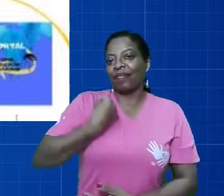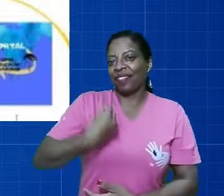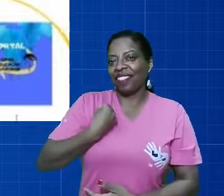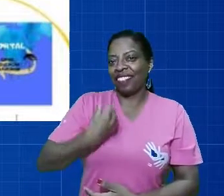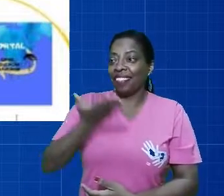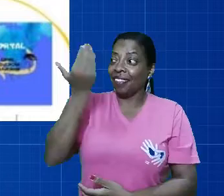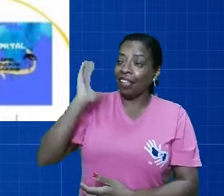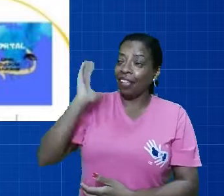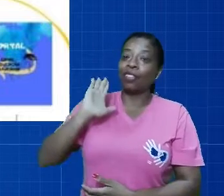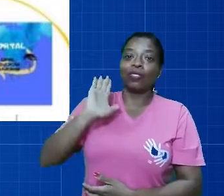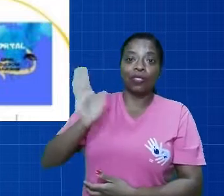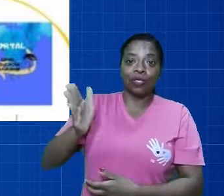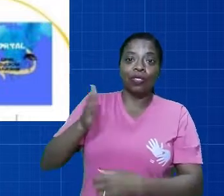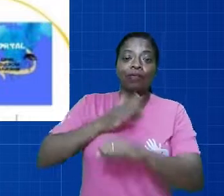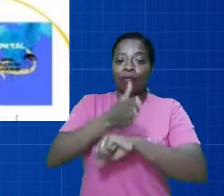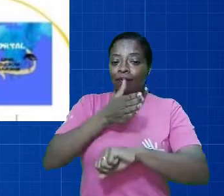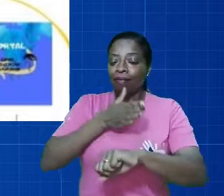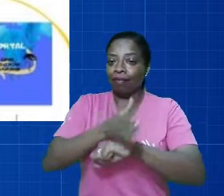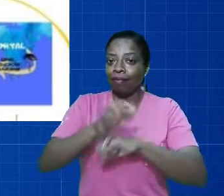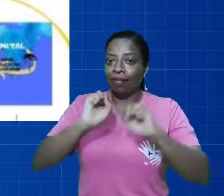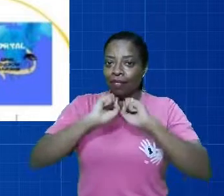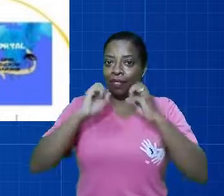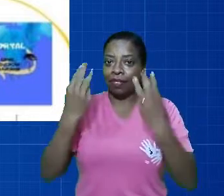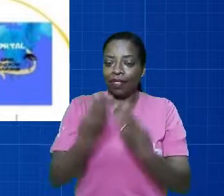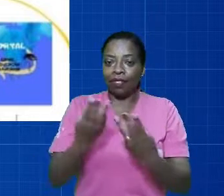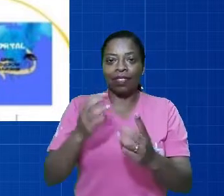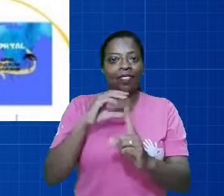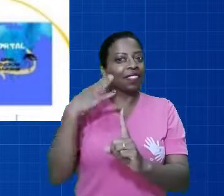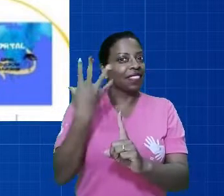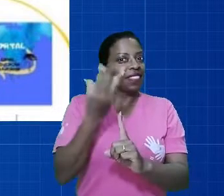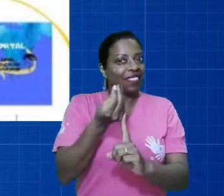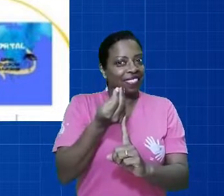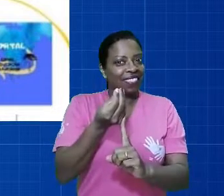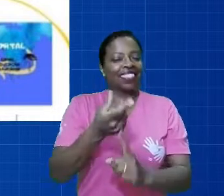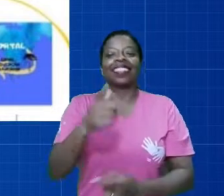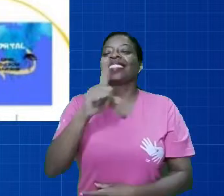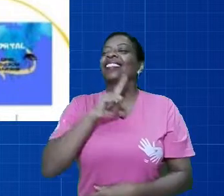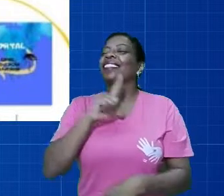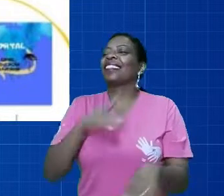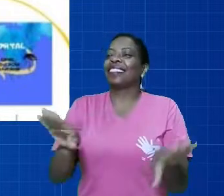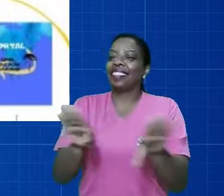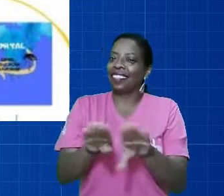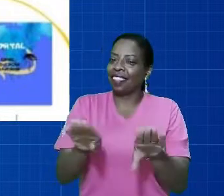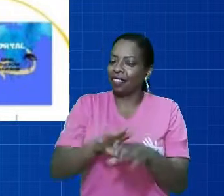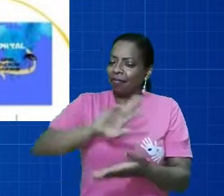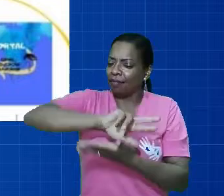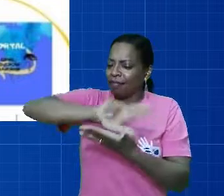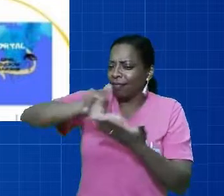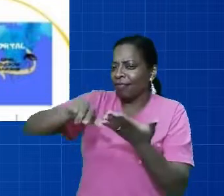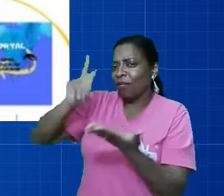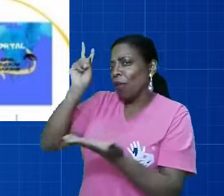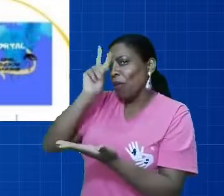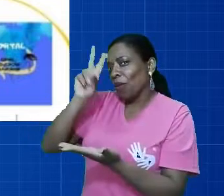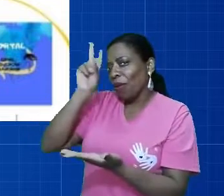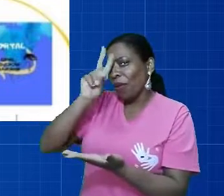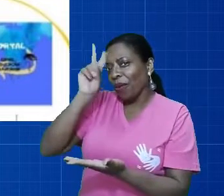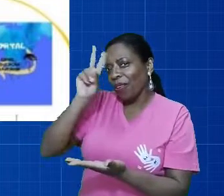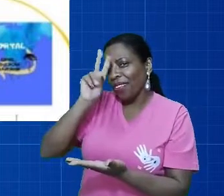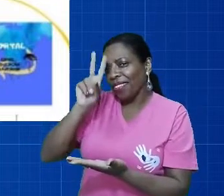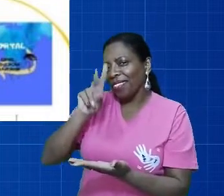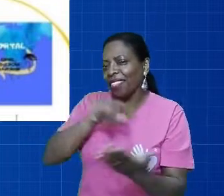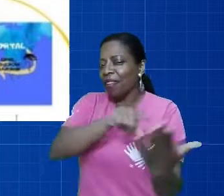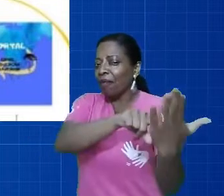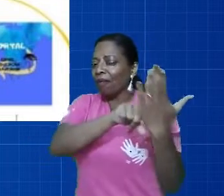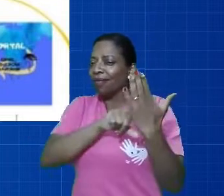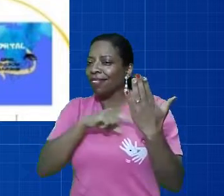que participaram desses 30 anos da Oficina de Arte. Ainda teremos outras contribuições e histórias que irão trazer